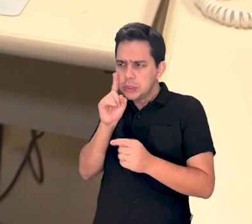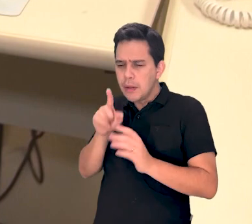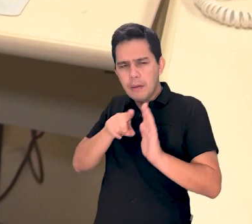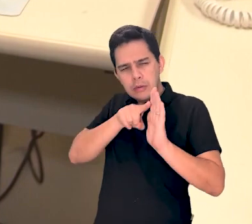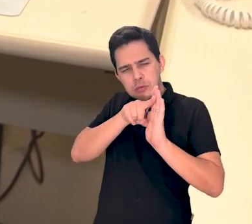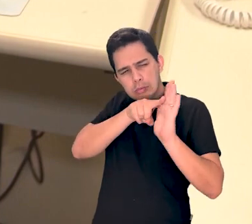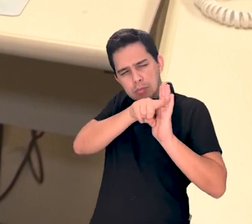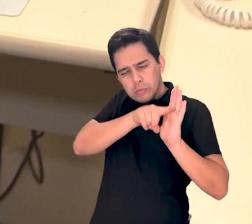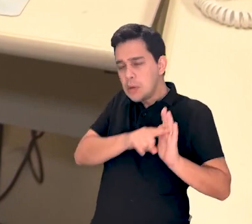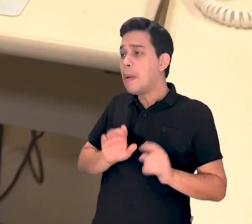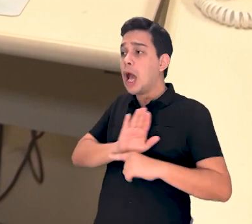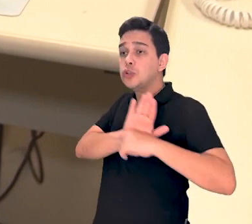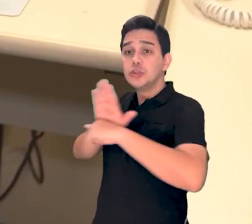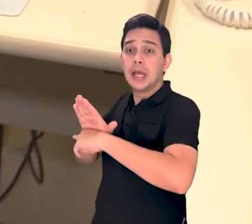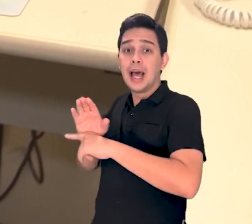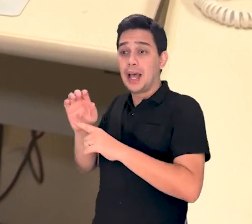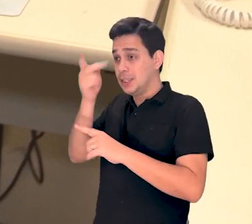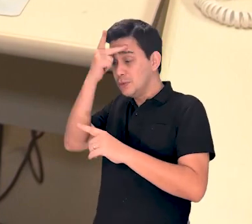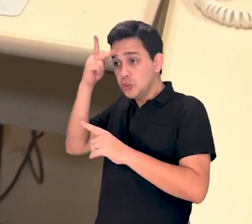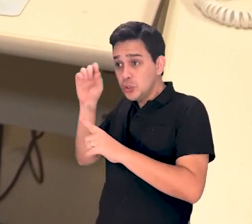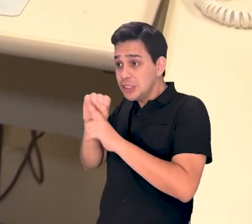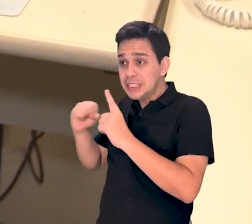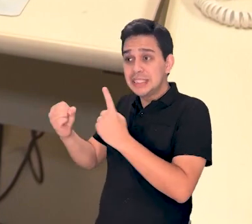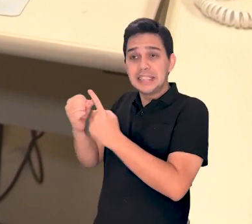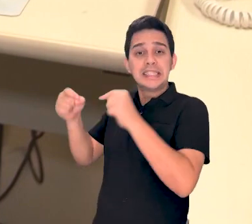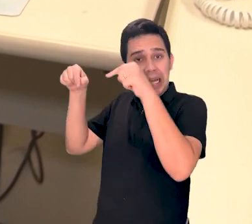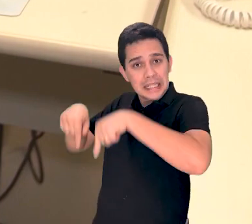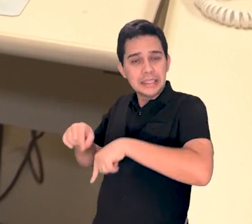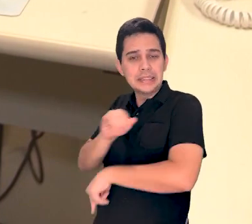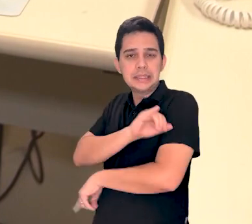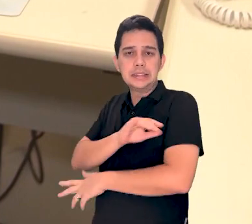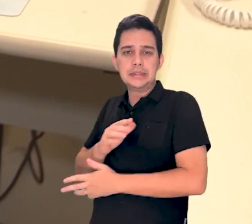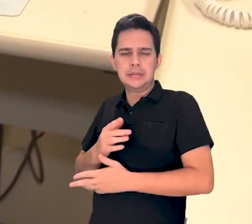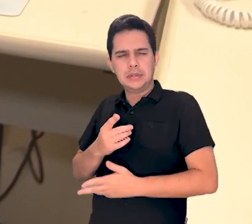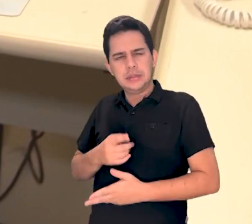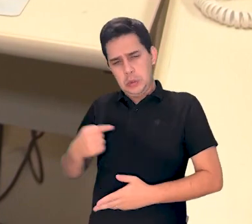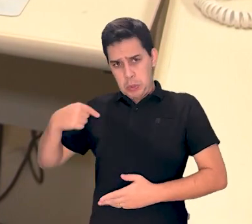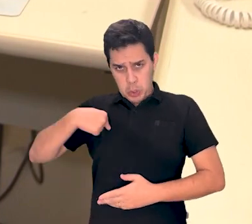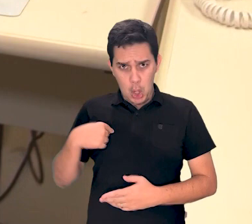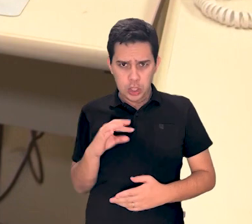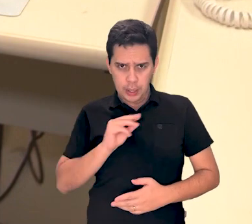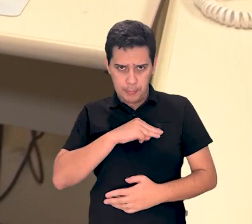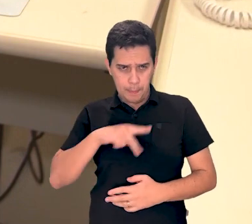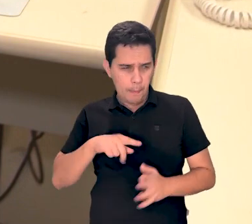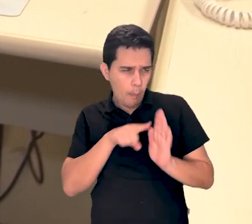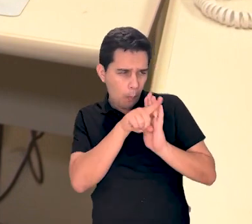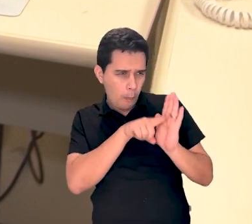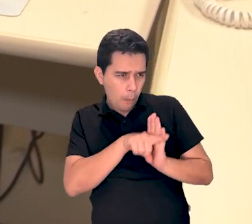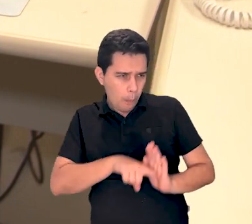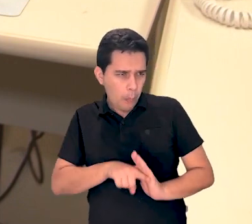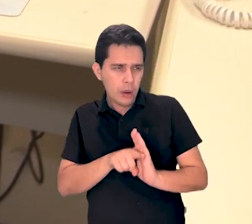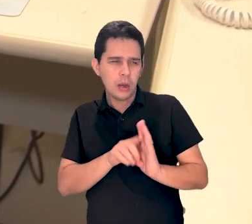a situação aqui a gente chegou se deve a